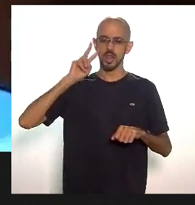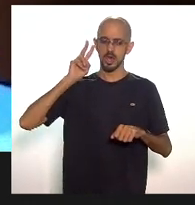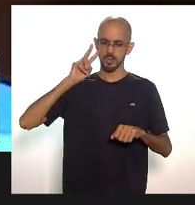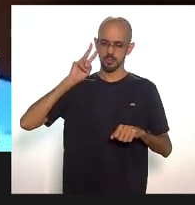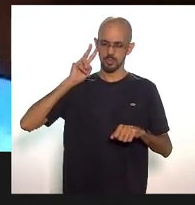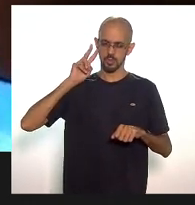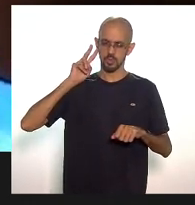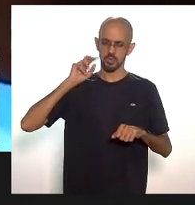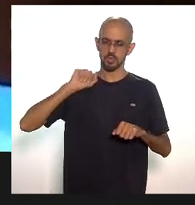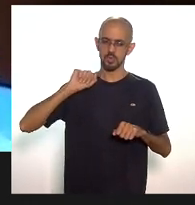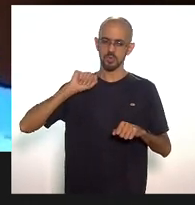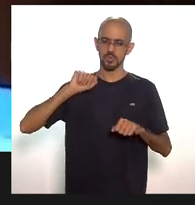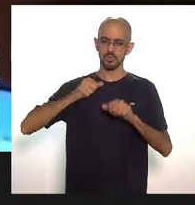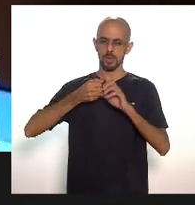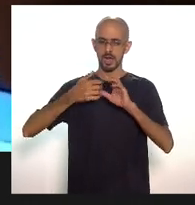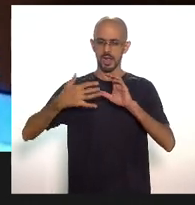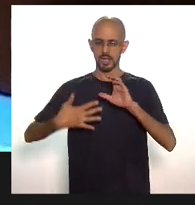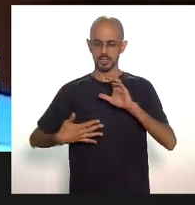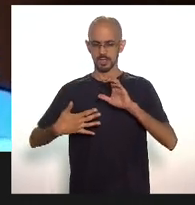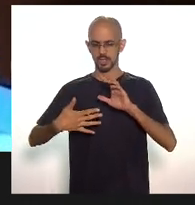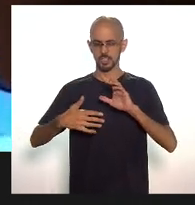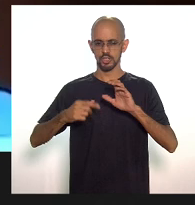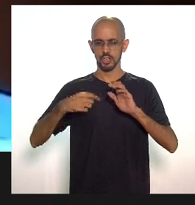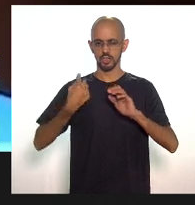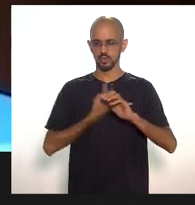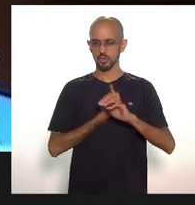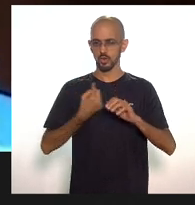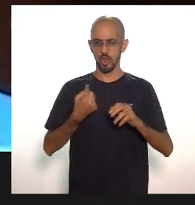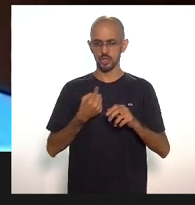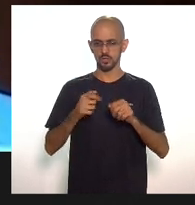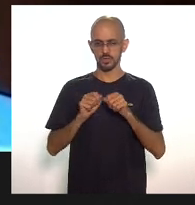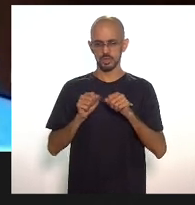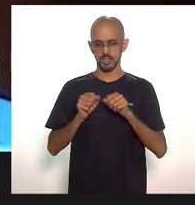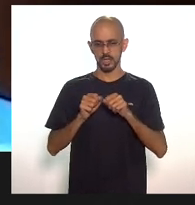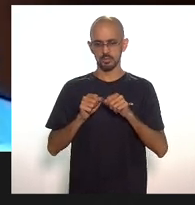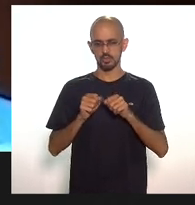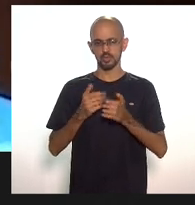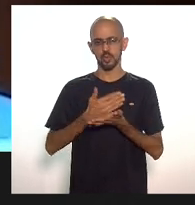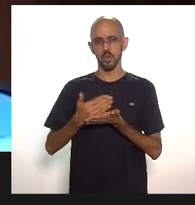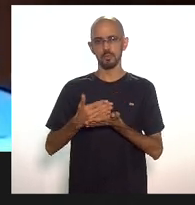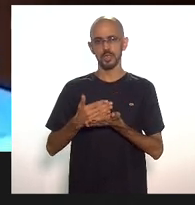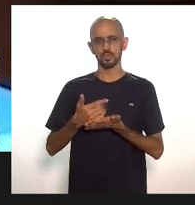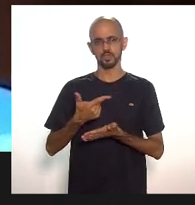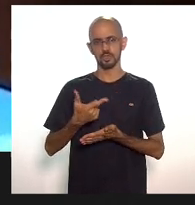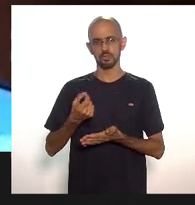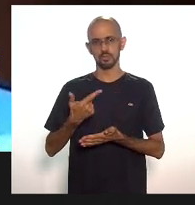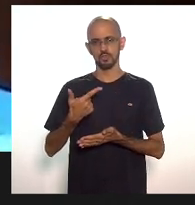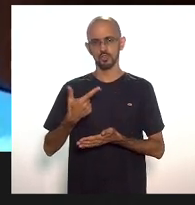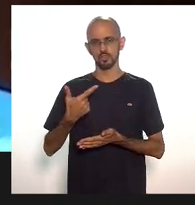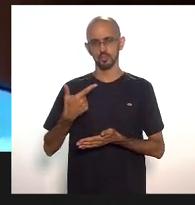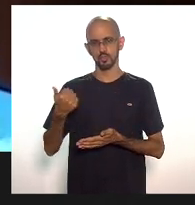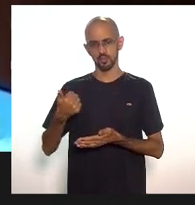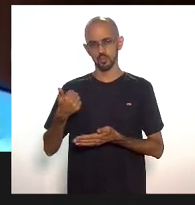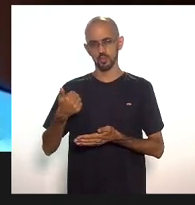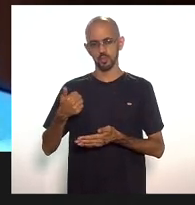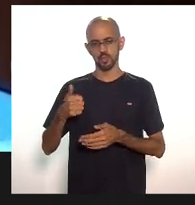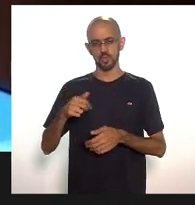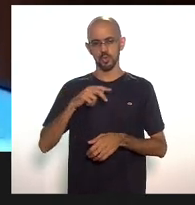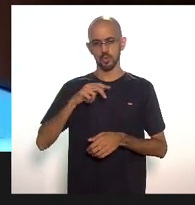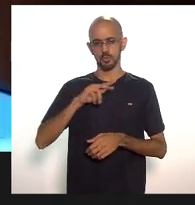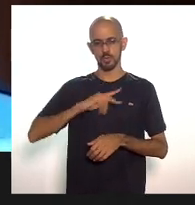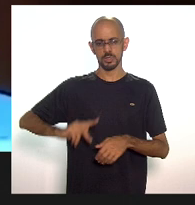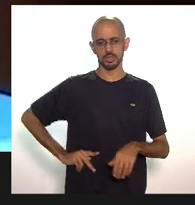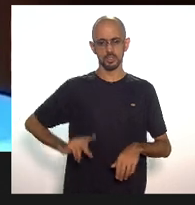aqui, de uma reunião que nós fizemos no início deste ano com o presidente da